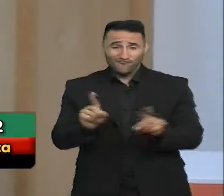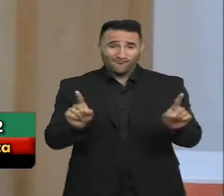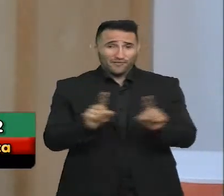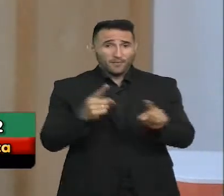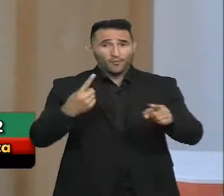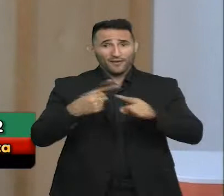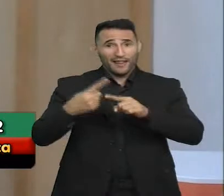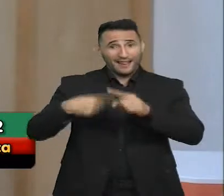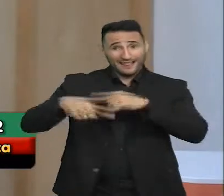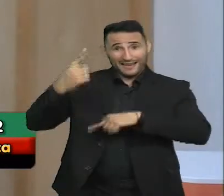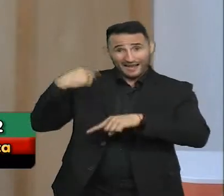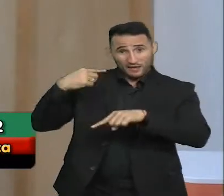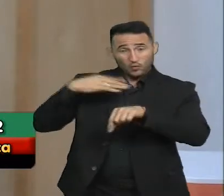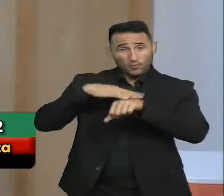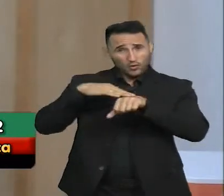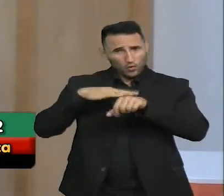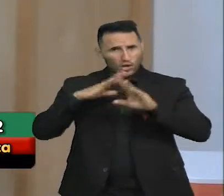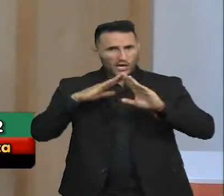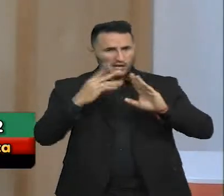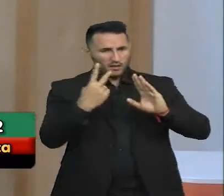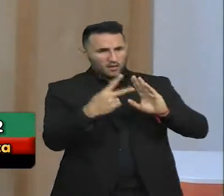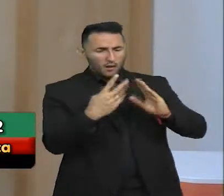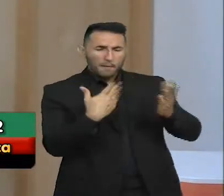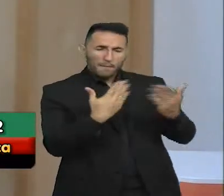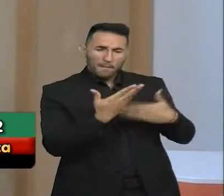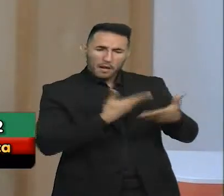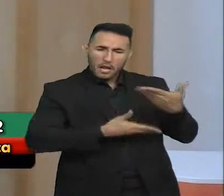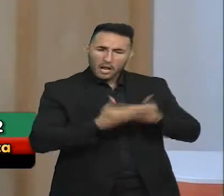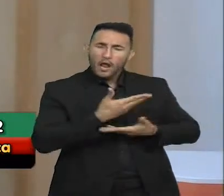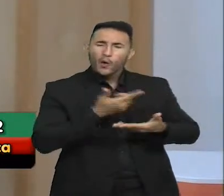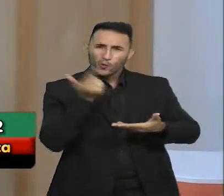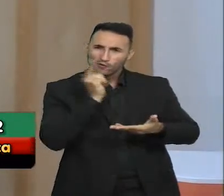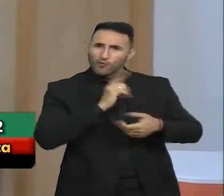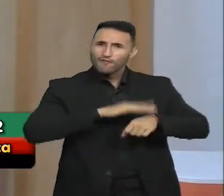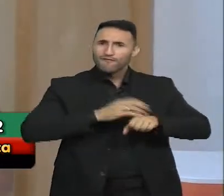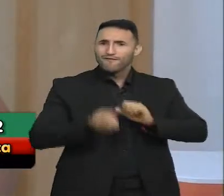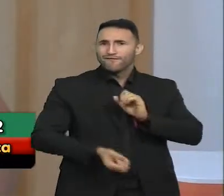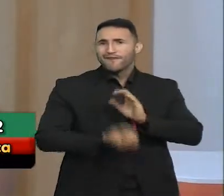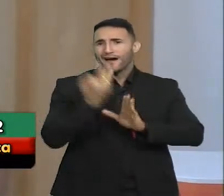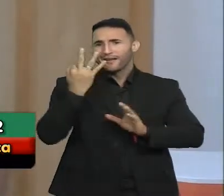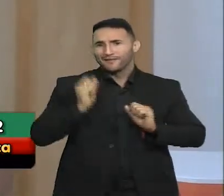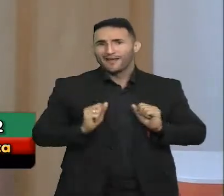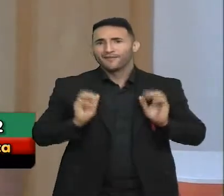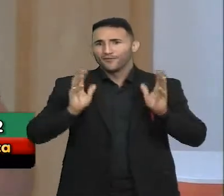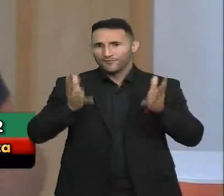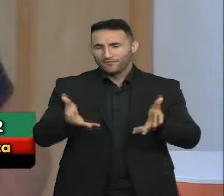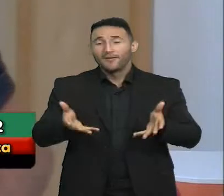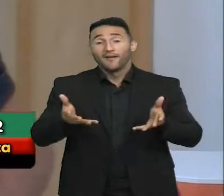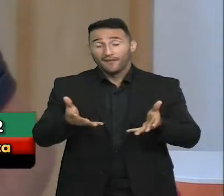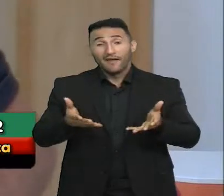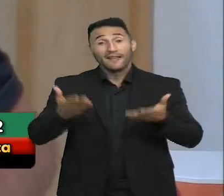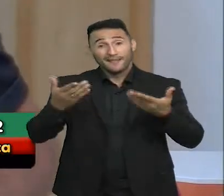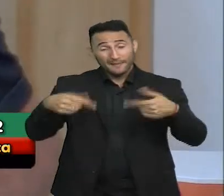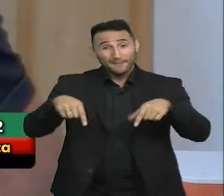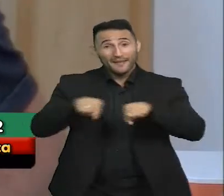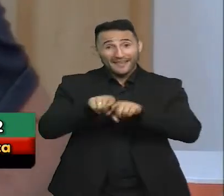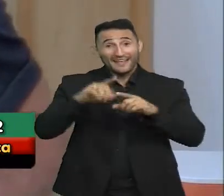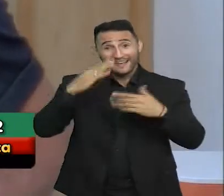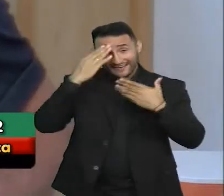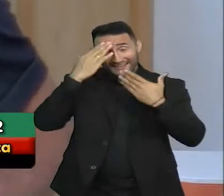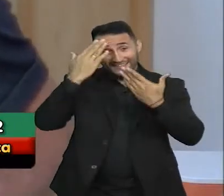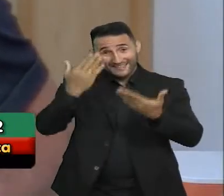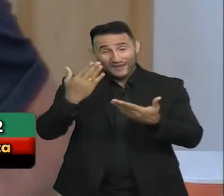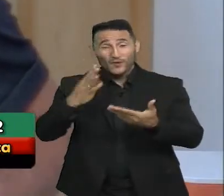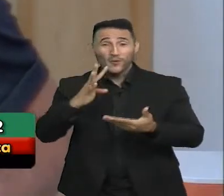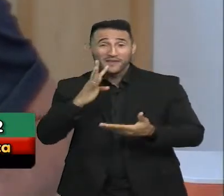lá atrás uma conversa na casa dele, e dali se prosperou muitas outras ações. A mãe Inês tive a grata satisfação de conhecer também